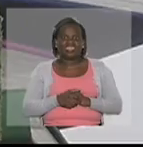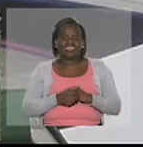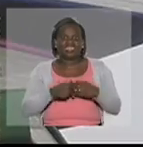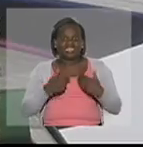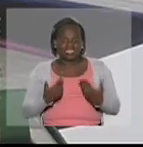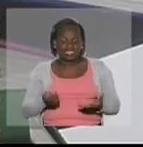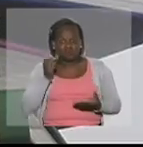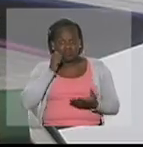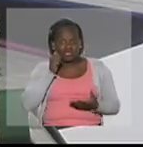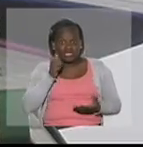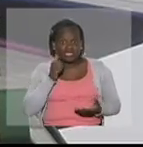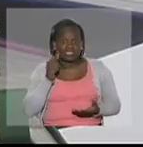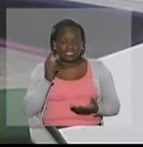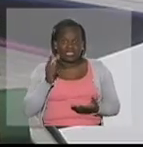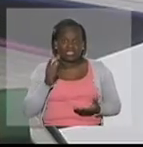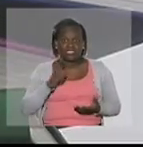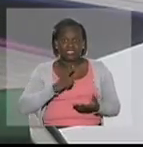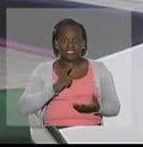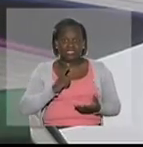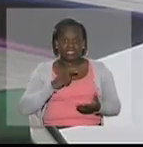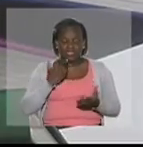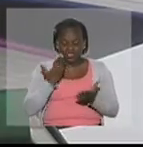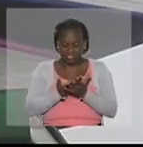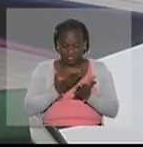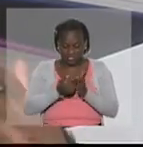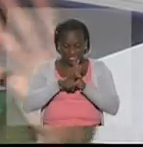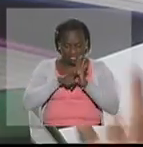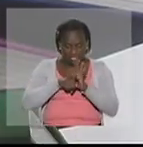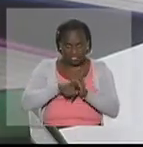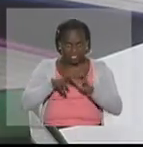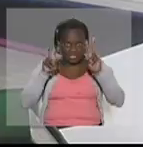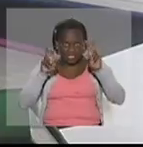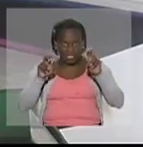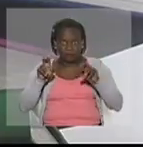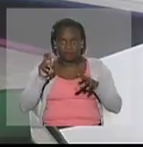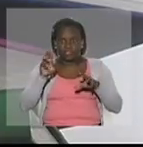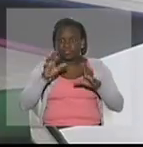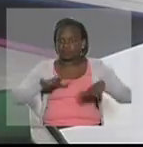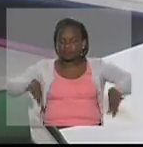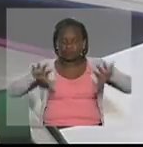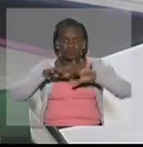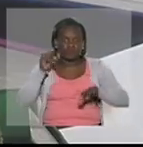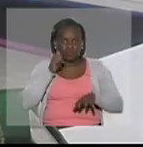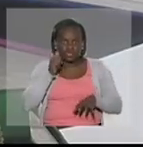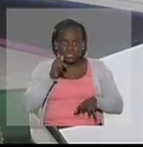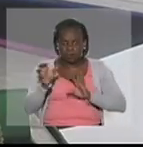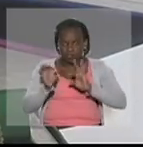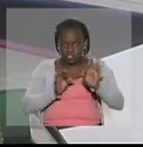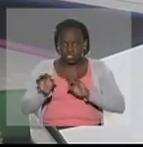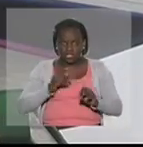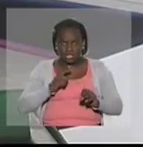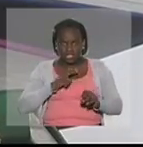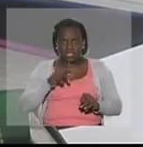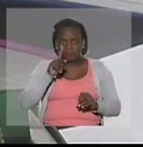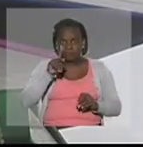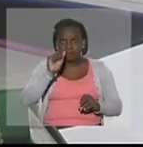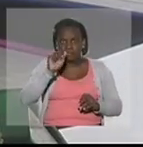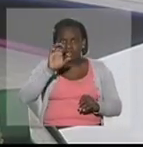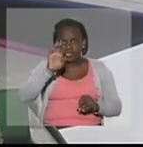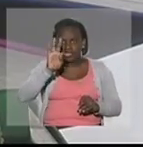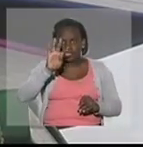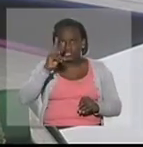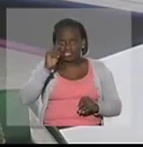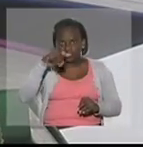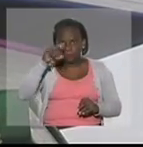Quem é essa mulher então eu tenho uma estudo de na temática do universo feminino que é o projeto que eu tenho que se chama pátia